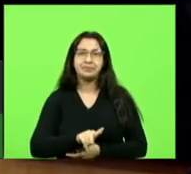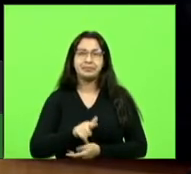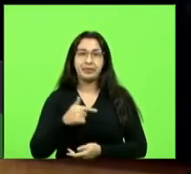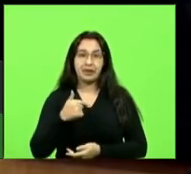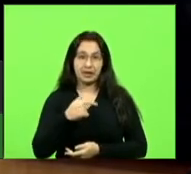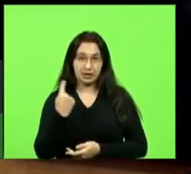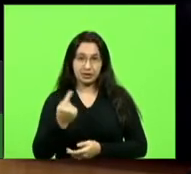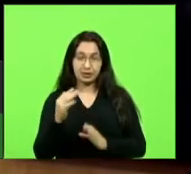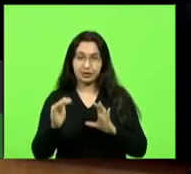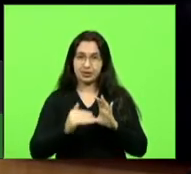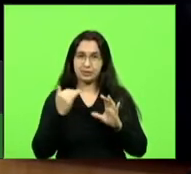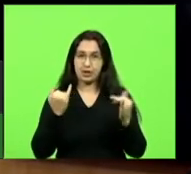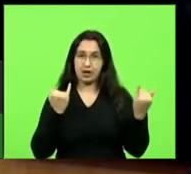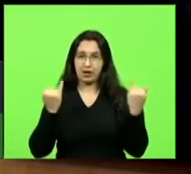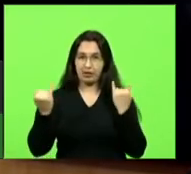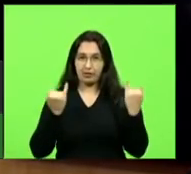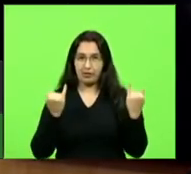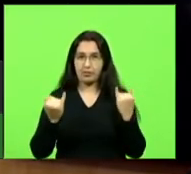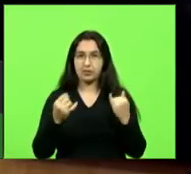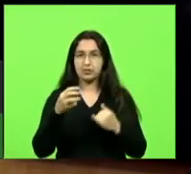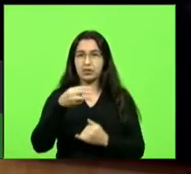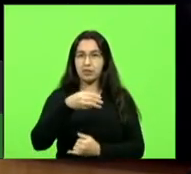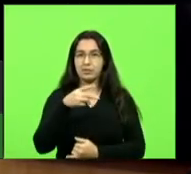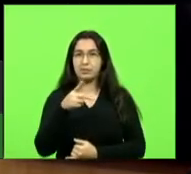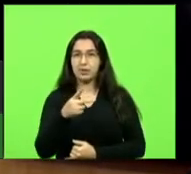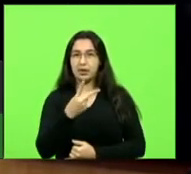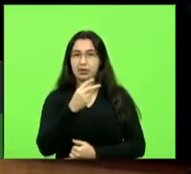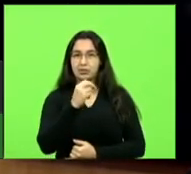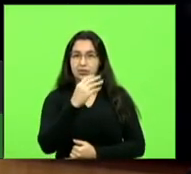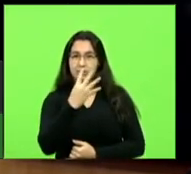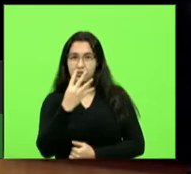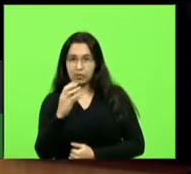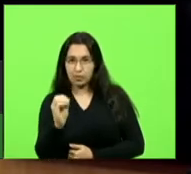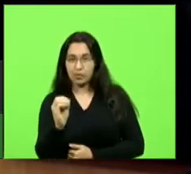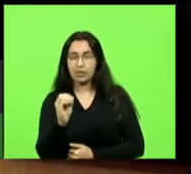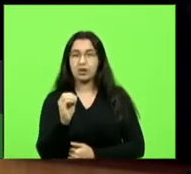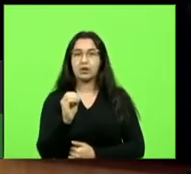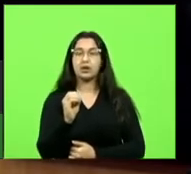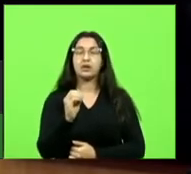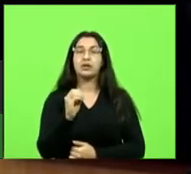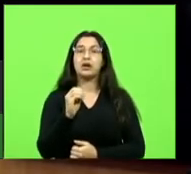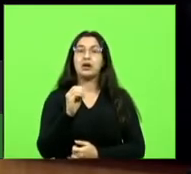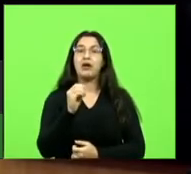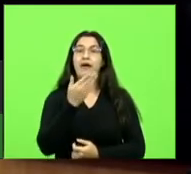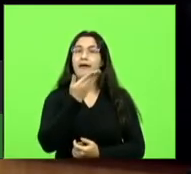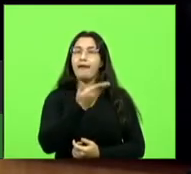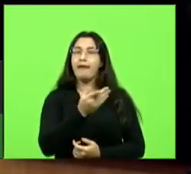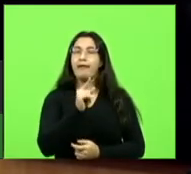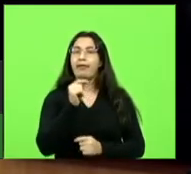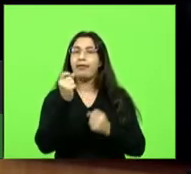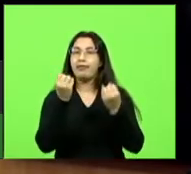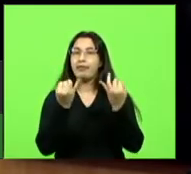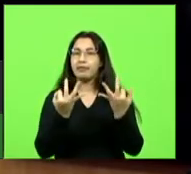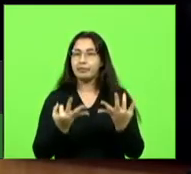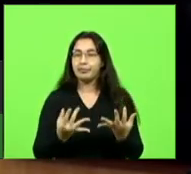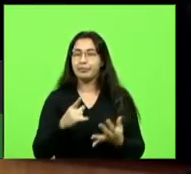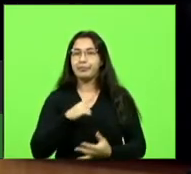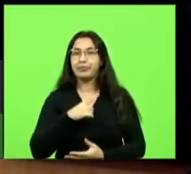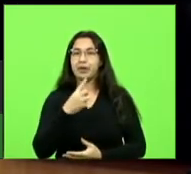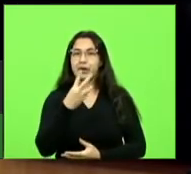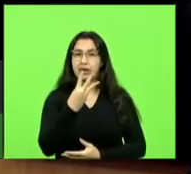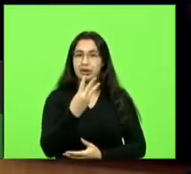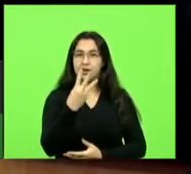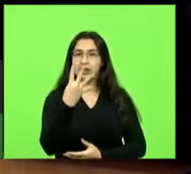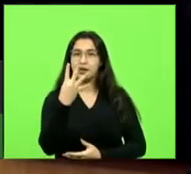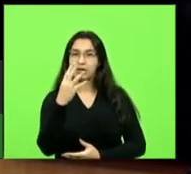recebemos a informação da medida provisória 240, que previa inicialmente R$ 300